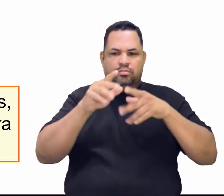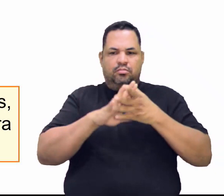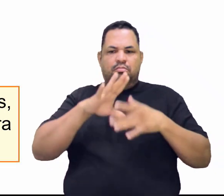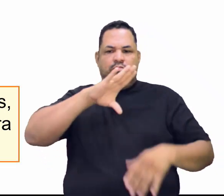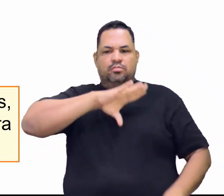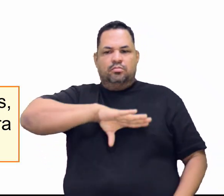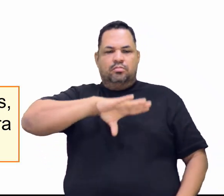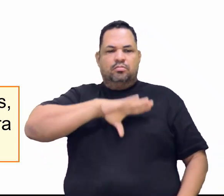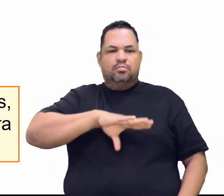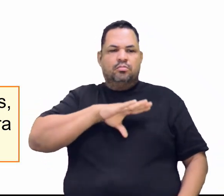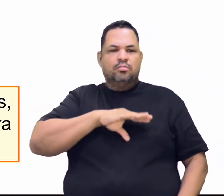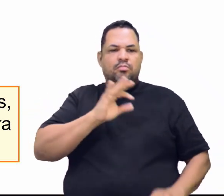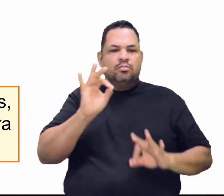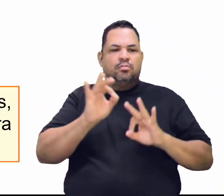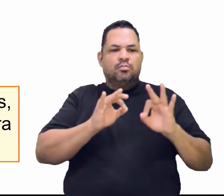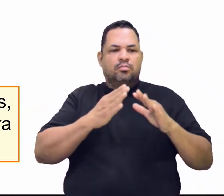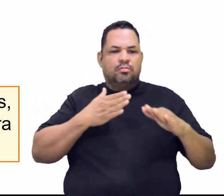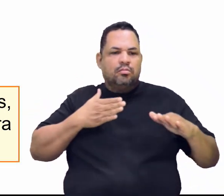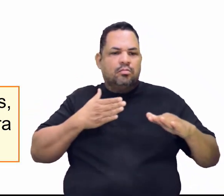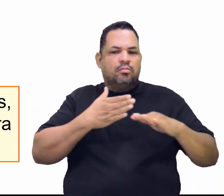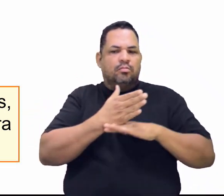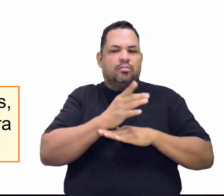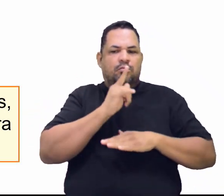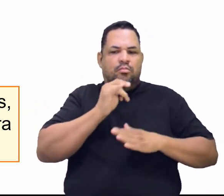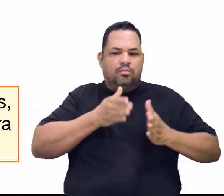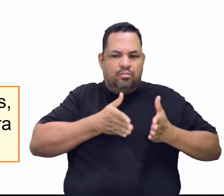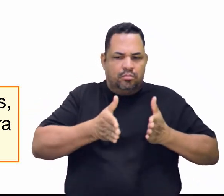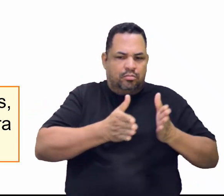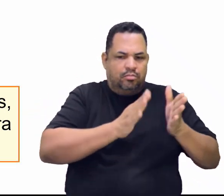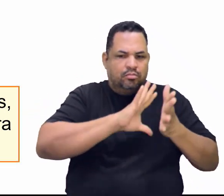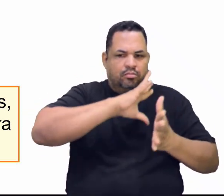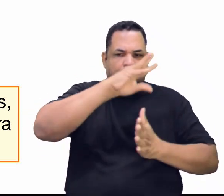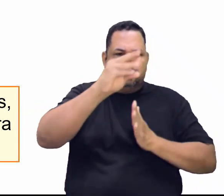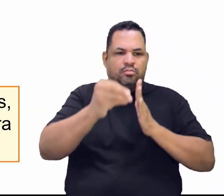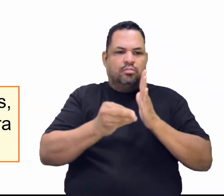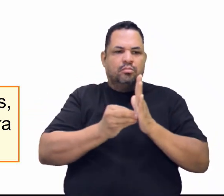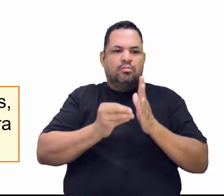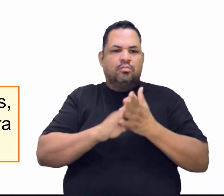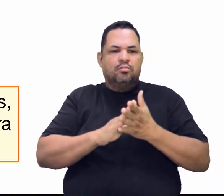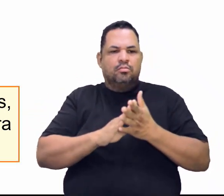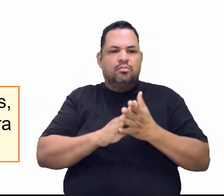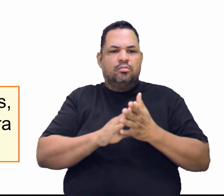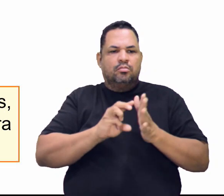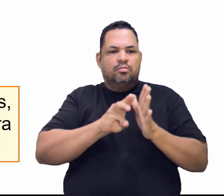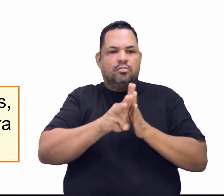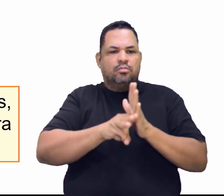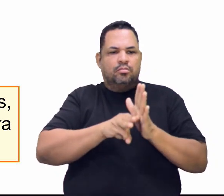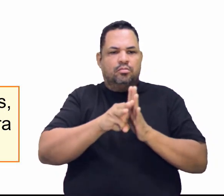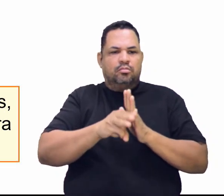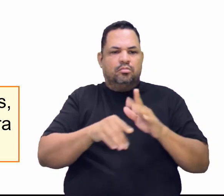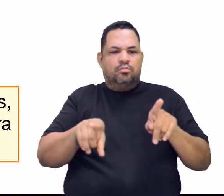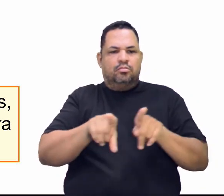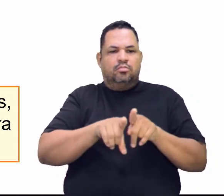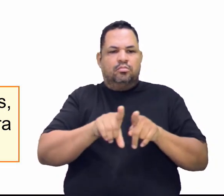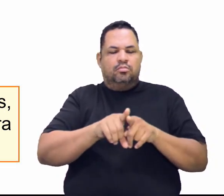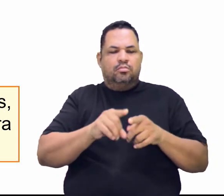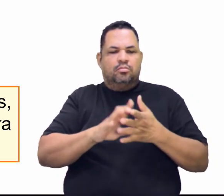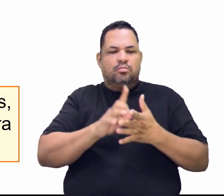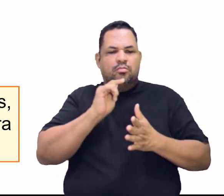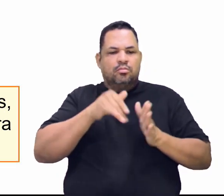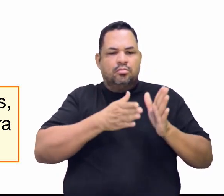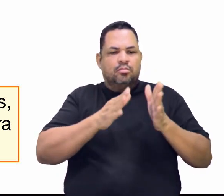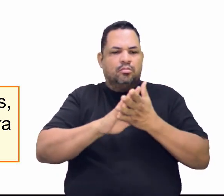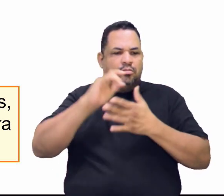Os portugueses estavam adentrando nossos rios amazônicos, como o Rio Madeira, o Rio